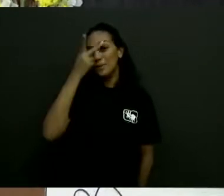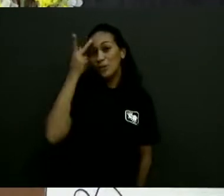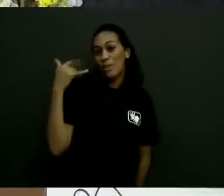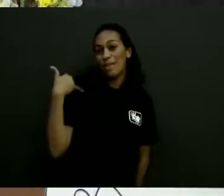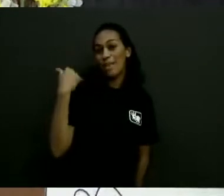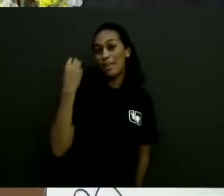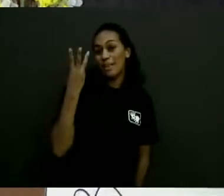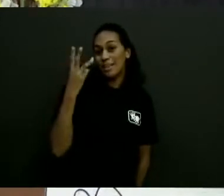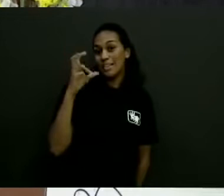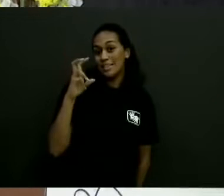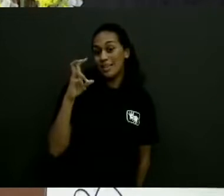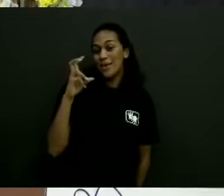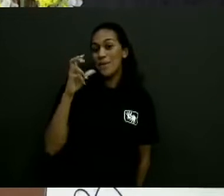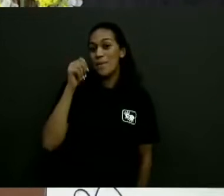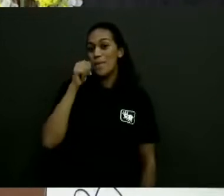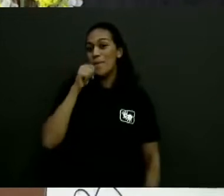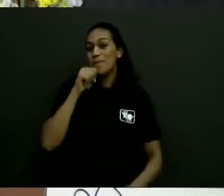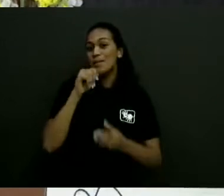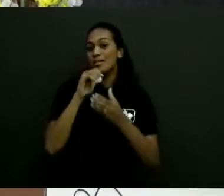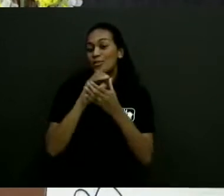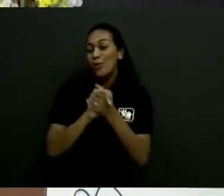minha esposa, Pastora Nivalda.